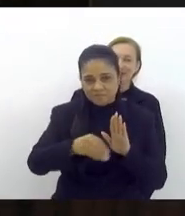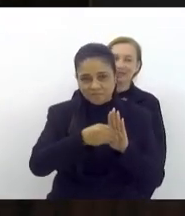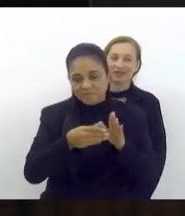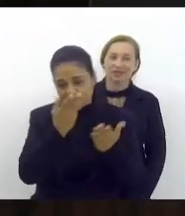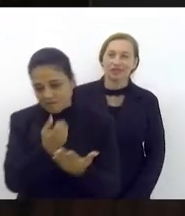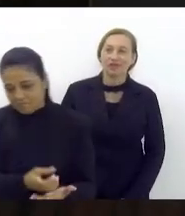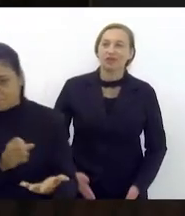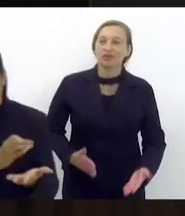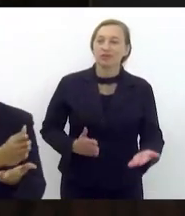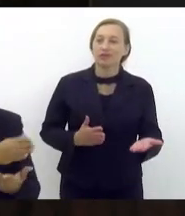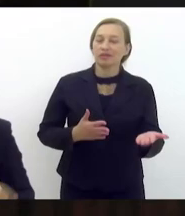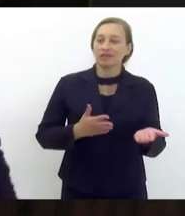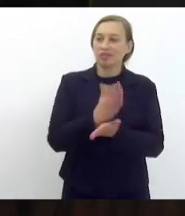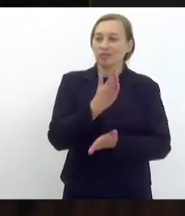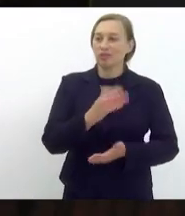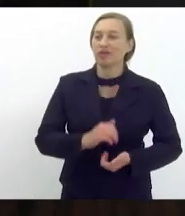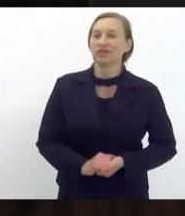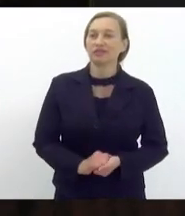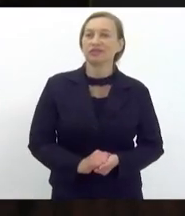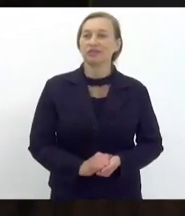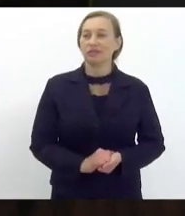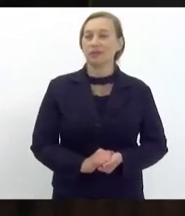maneira como estão aprovados